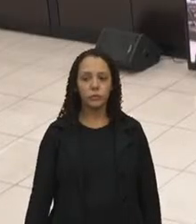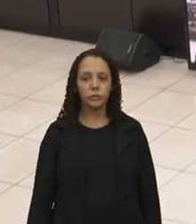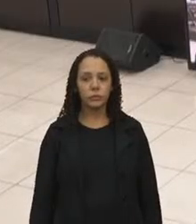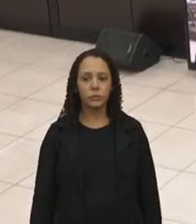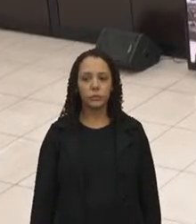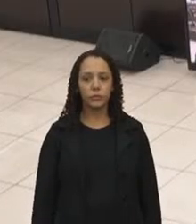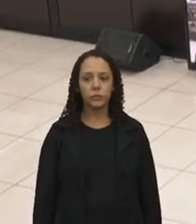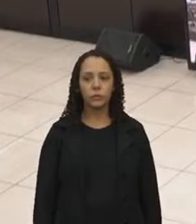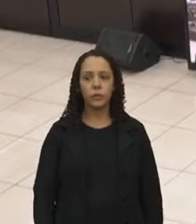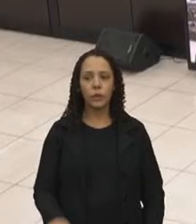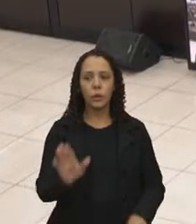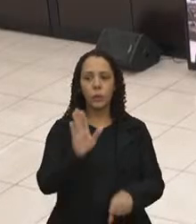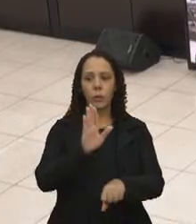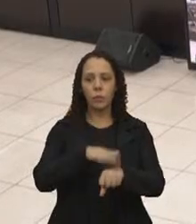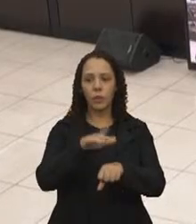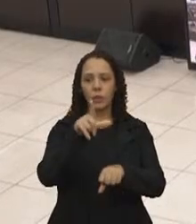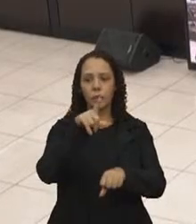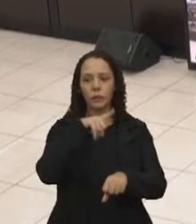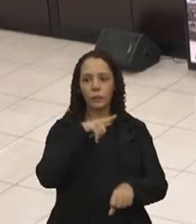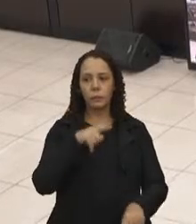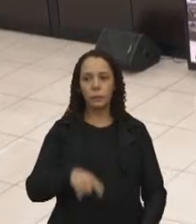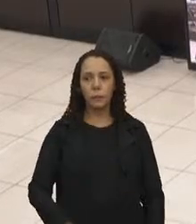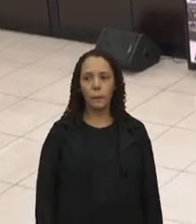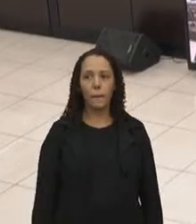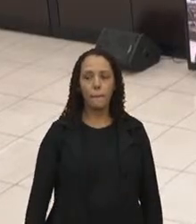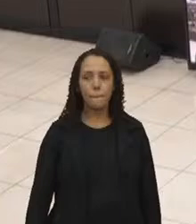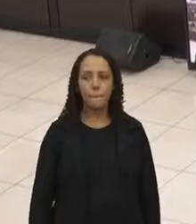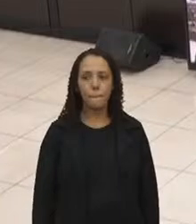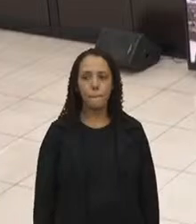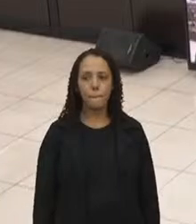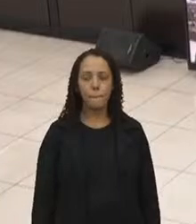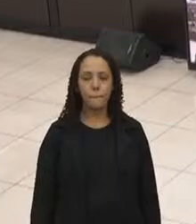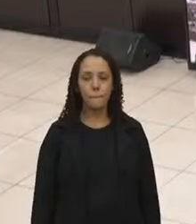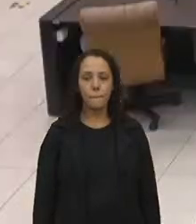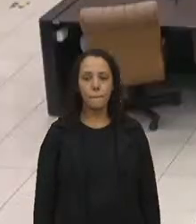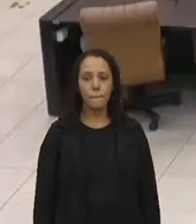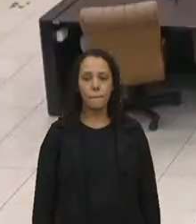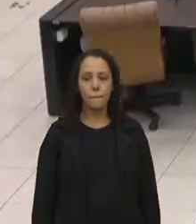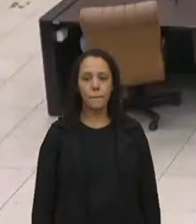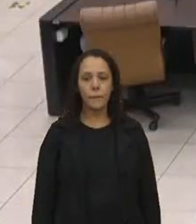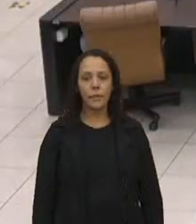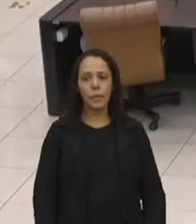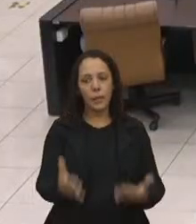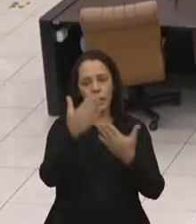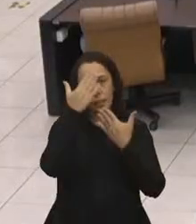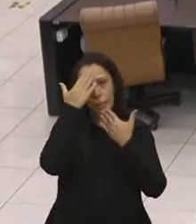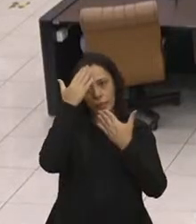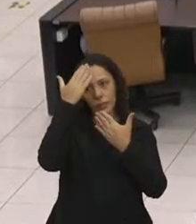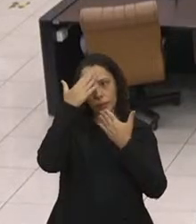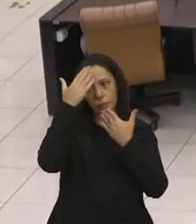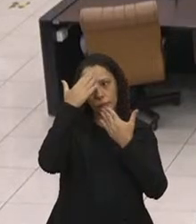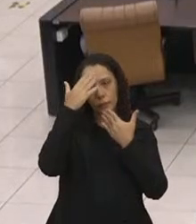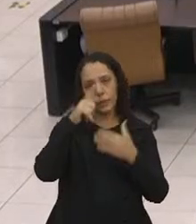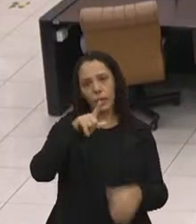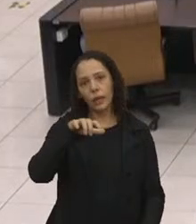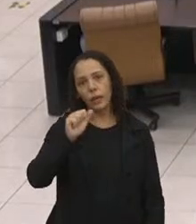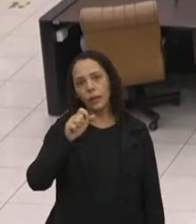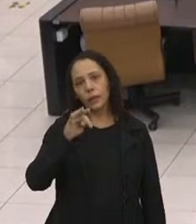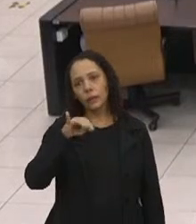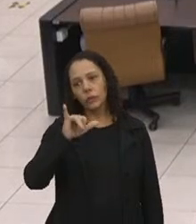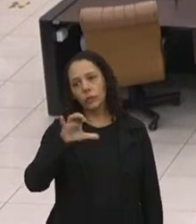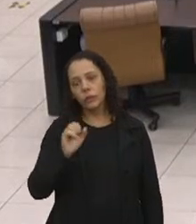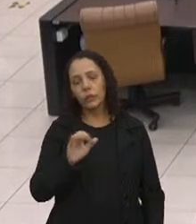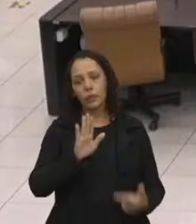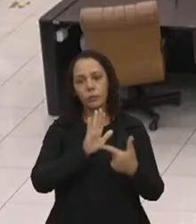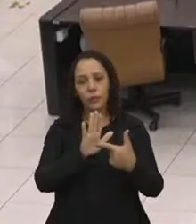Mais alguém? Gostaria de registrar e agradecer a presença da Letícia, aí, representando o vereador Daniel Mariano, também